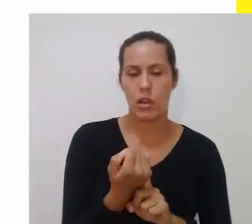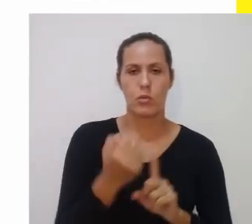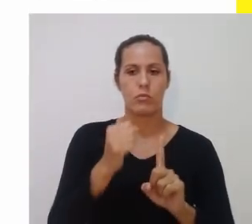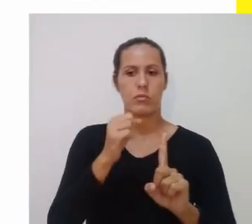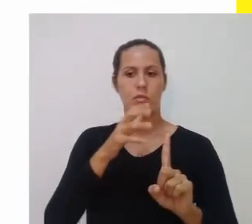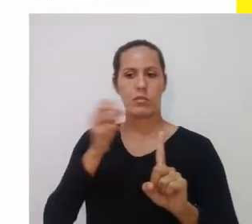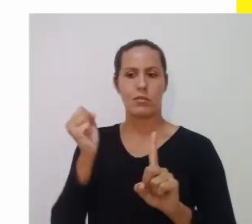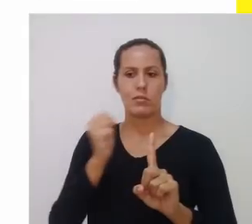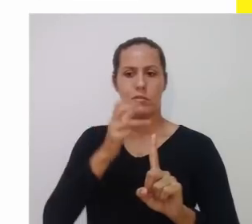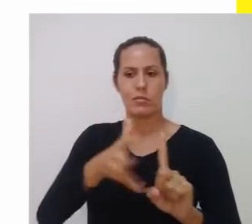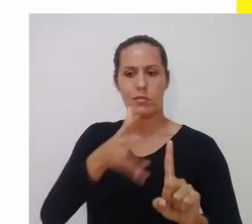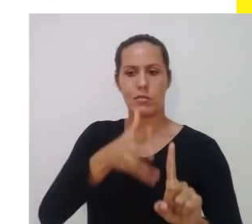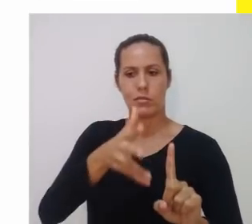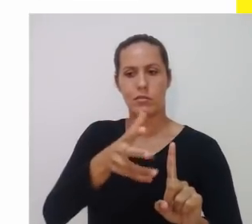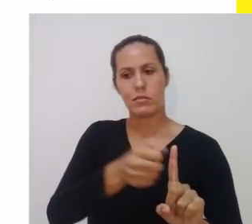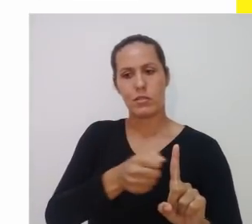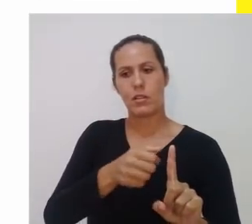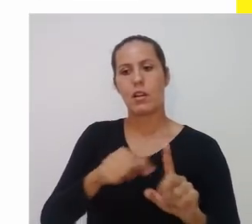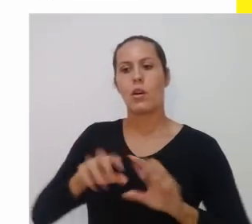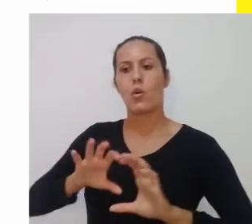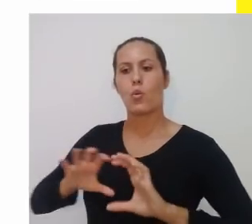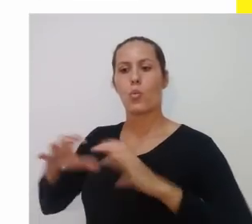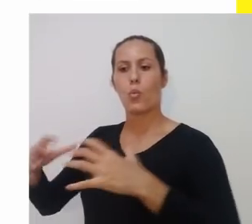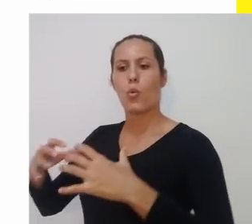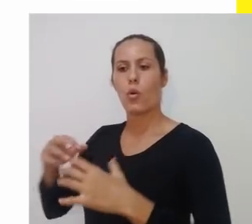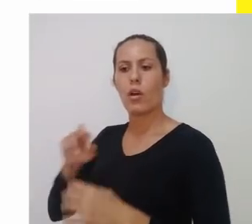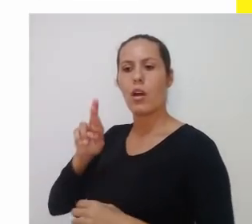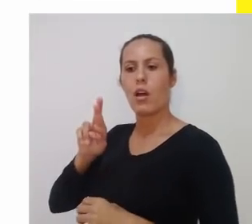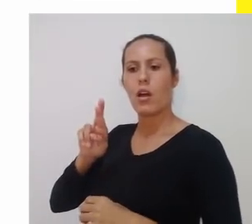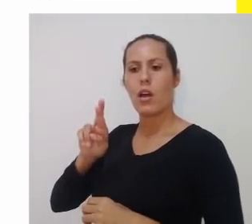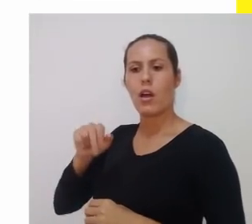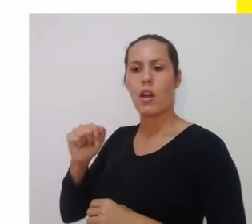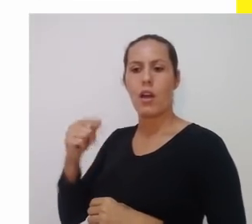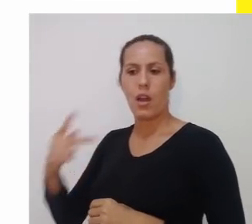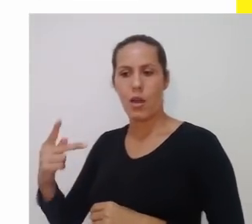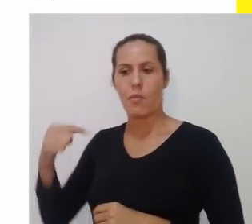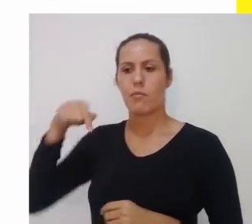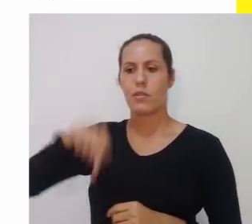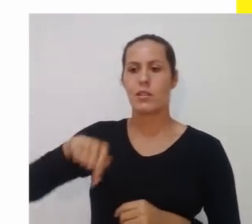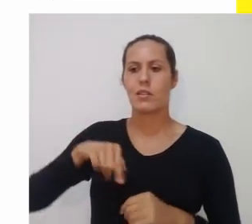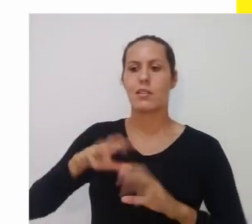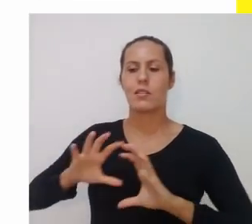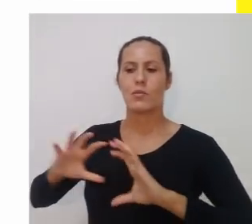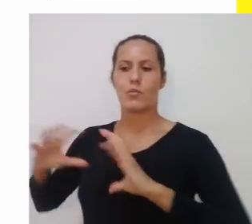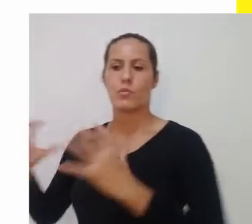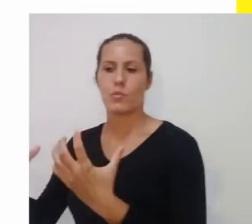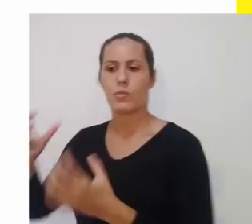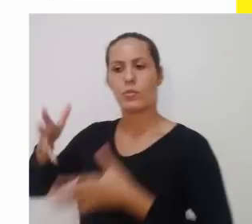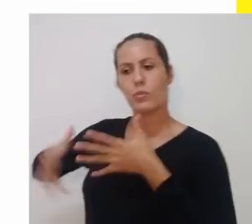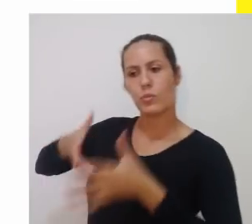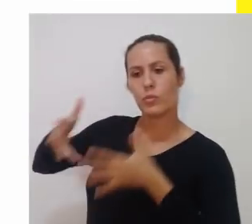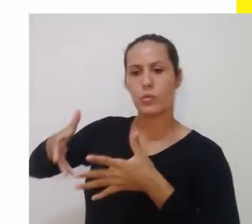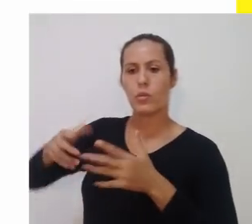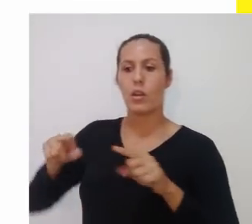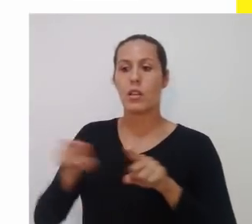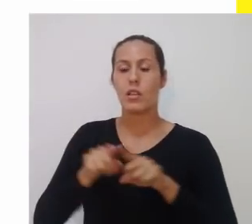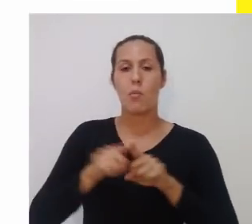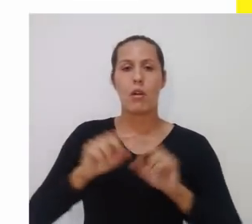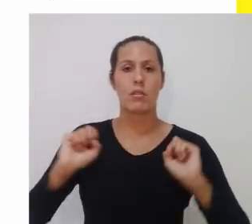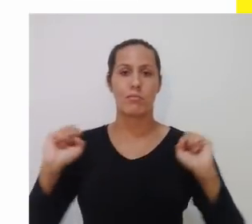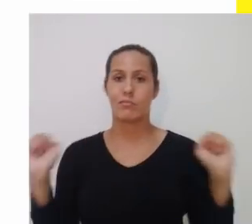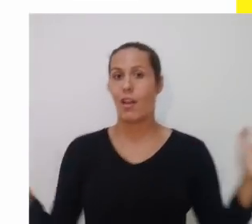conteúdos de participação social, saraus, rodas de rap, repente e